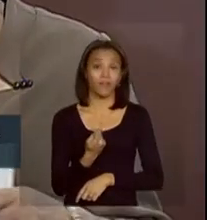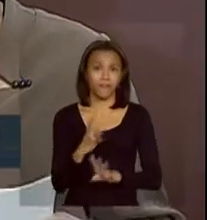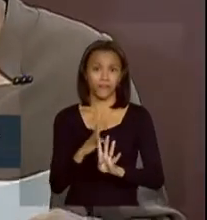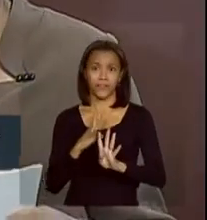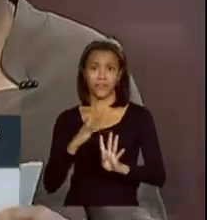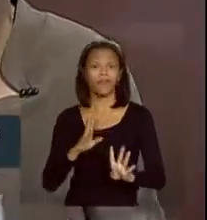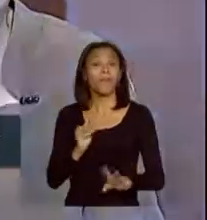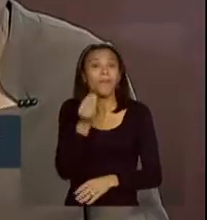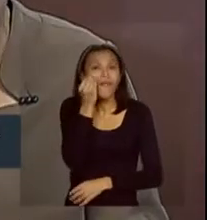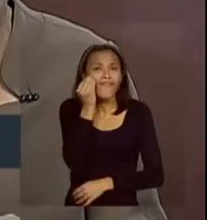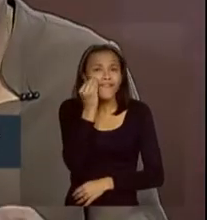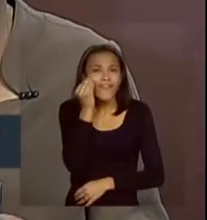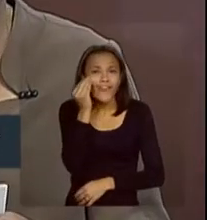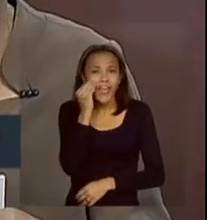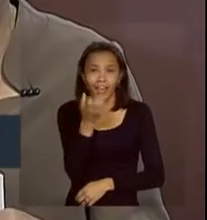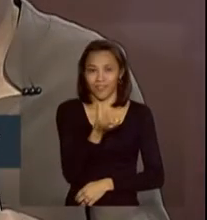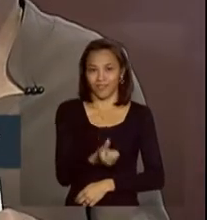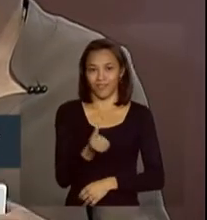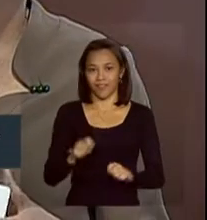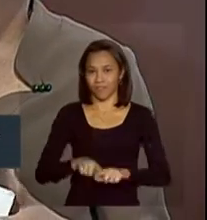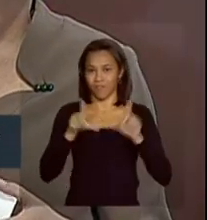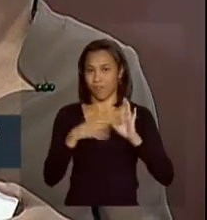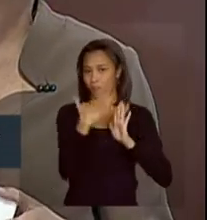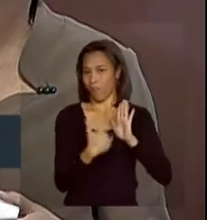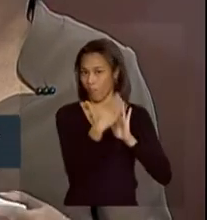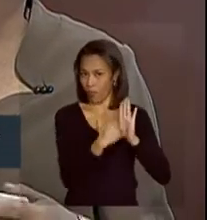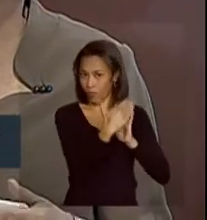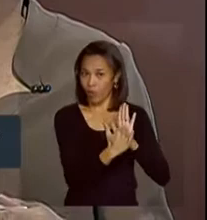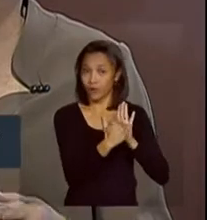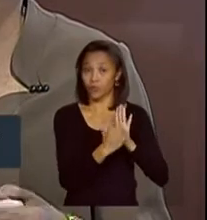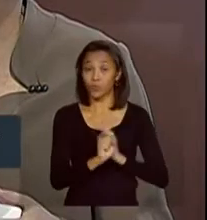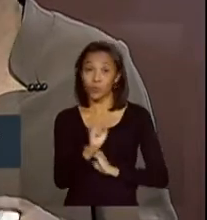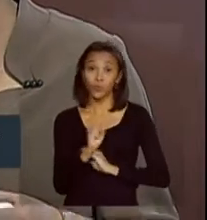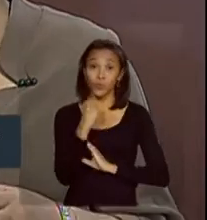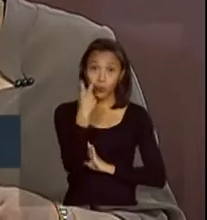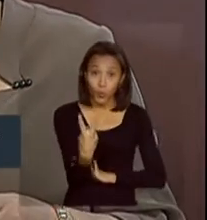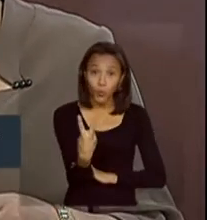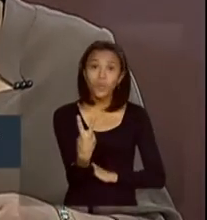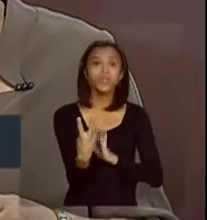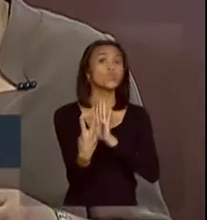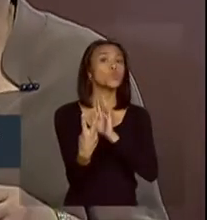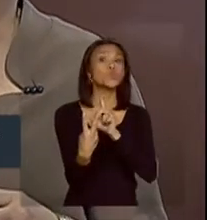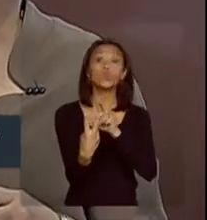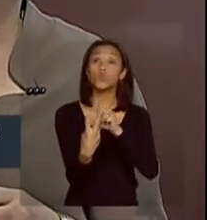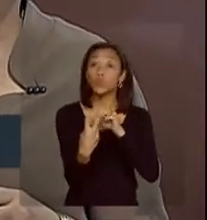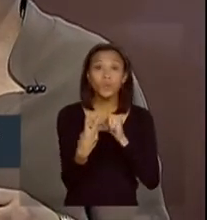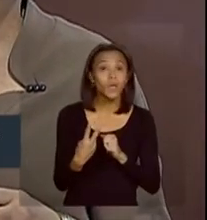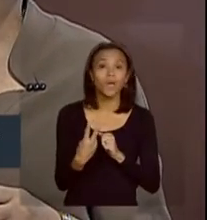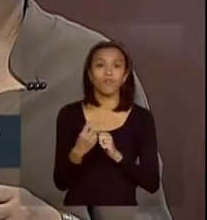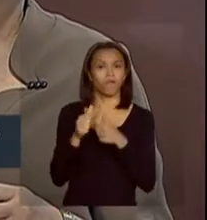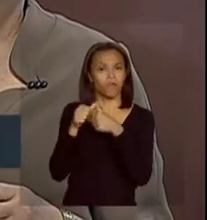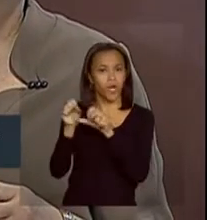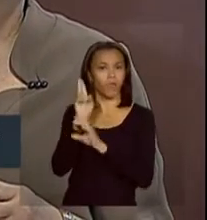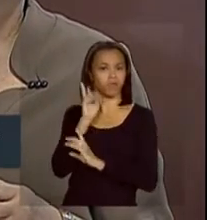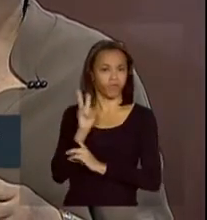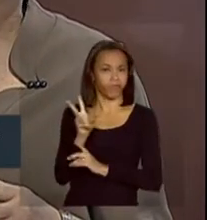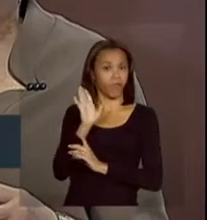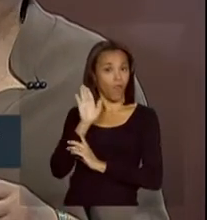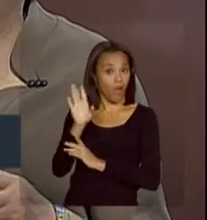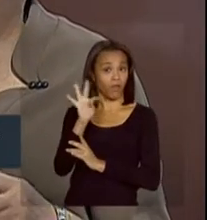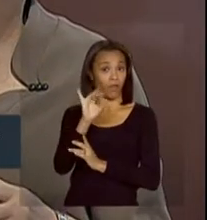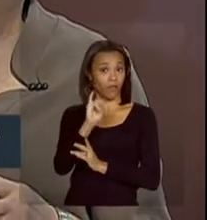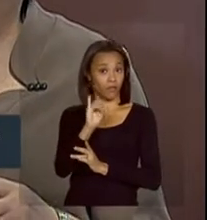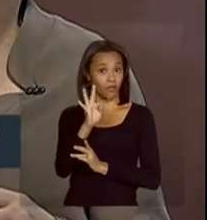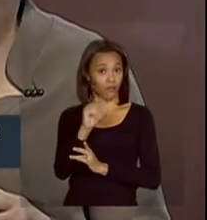para ver as estrelas em duas delas nunca saíram da Itália e